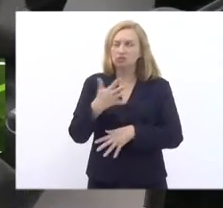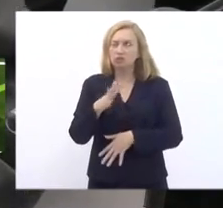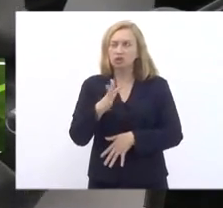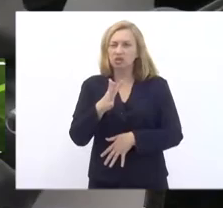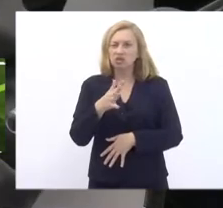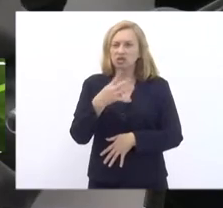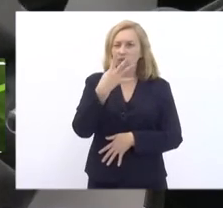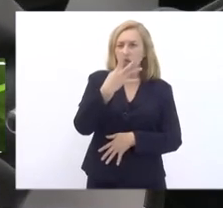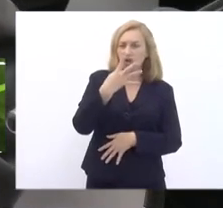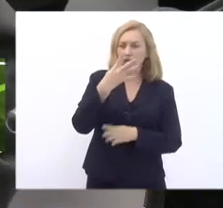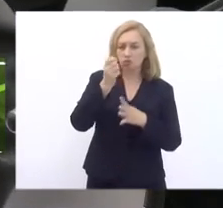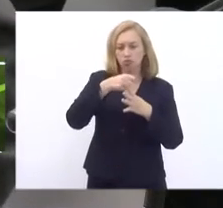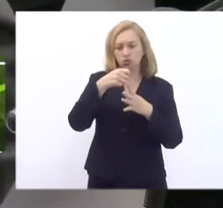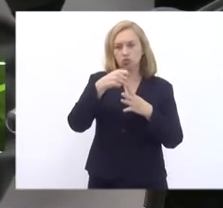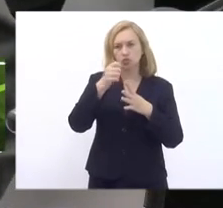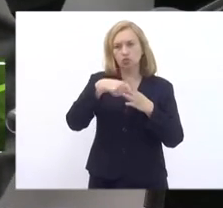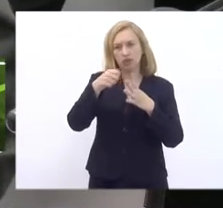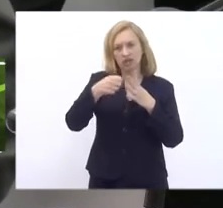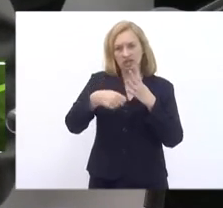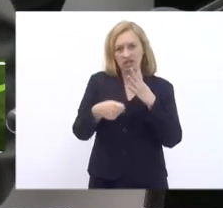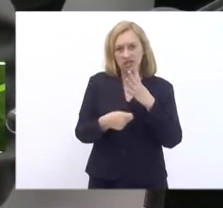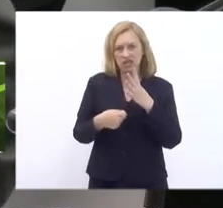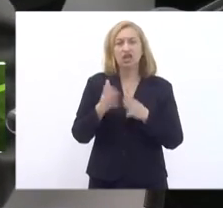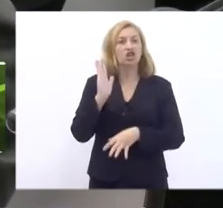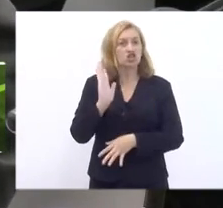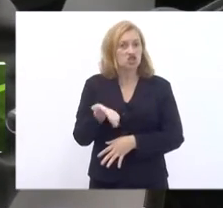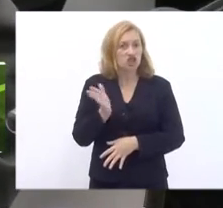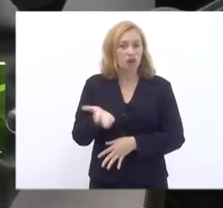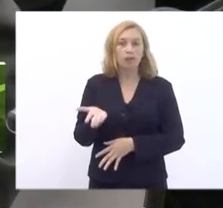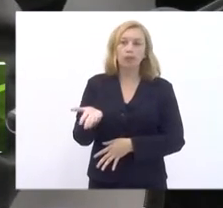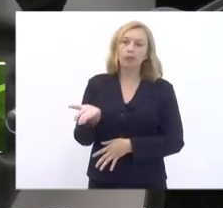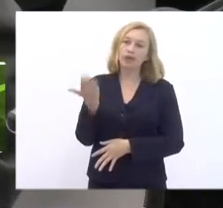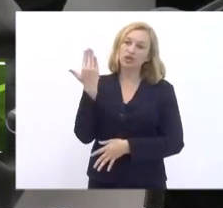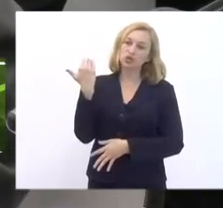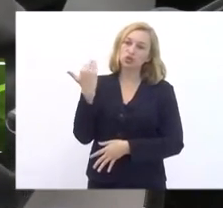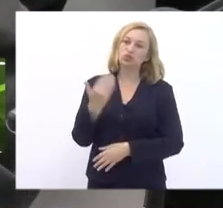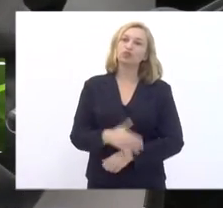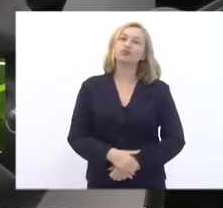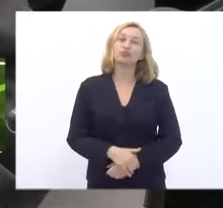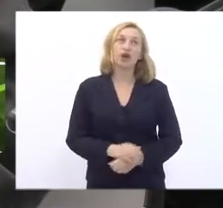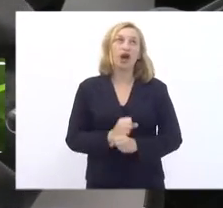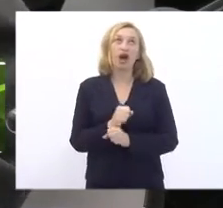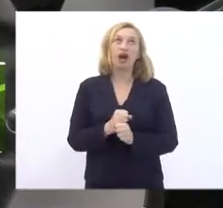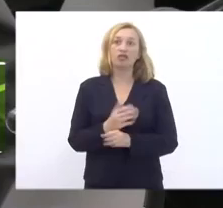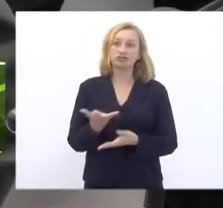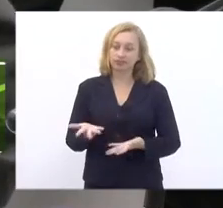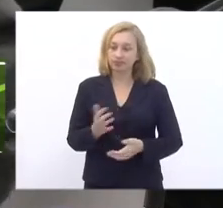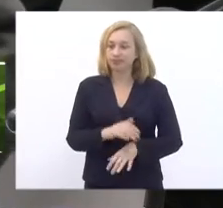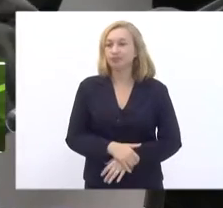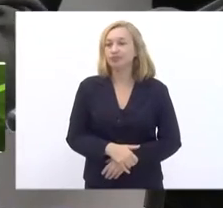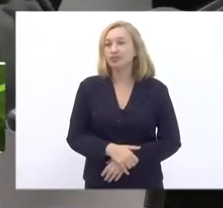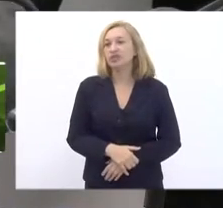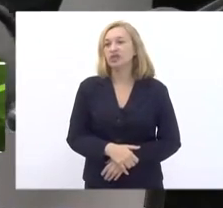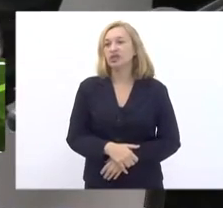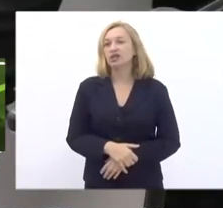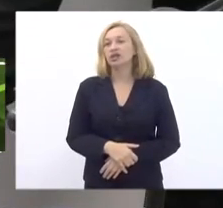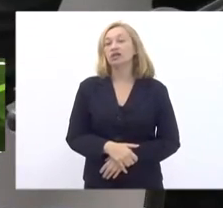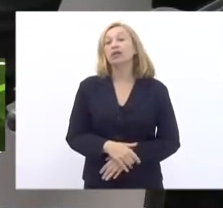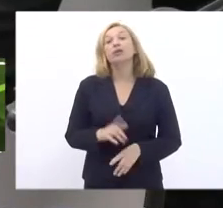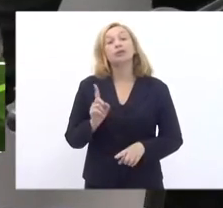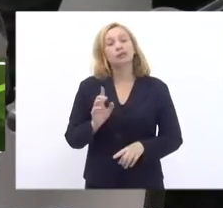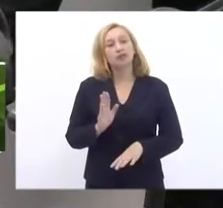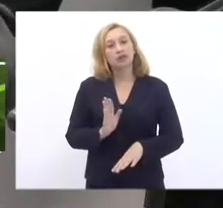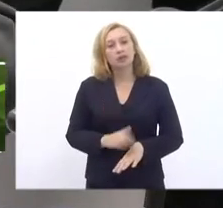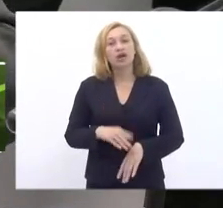menos 4 meses. 4 meses já se foram há muito tempo. E mais